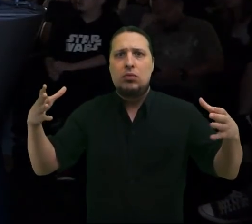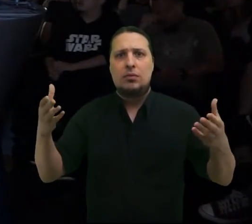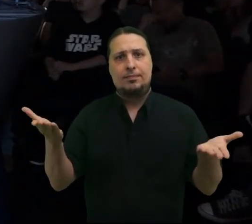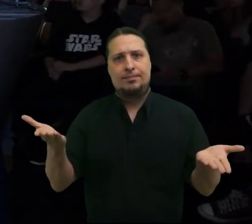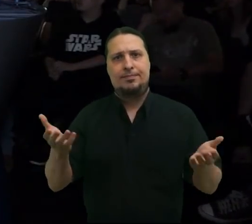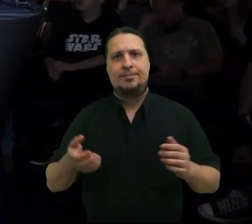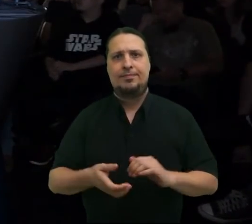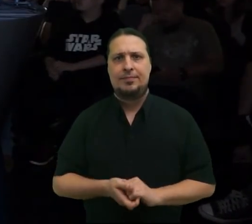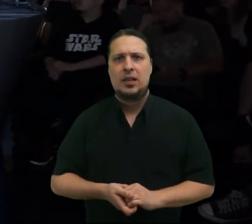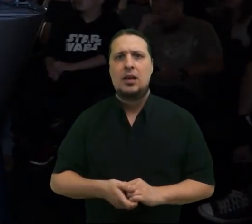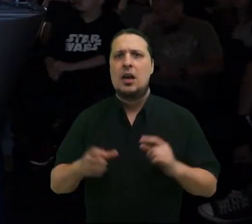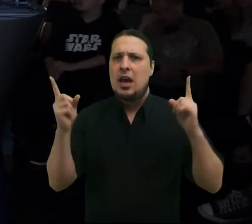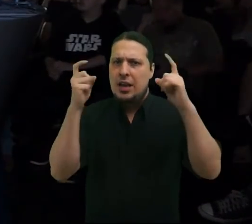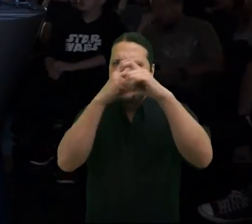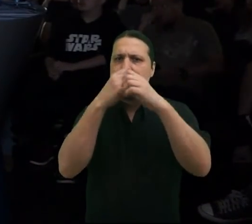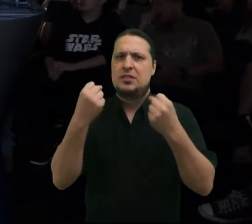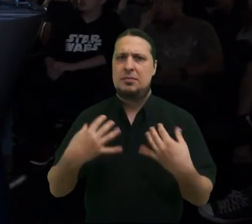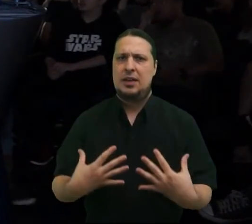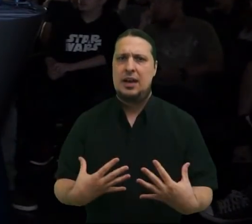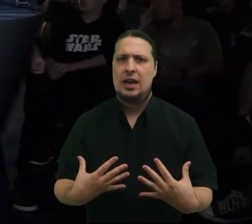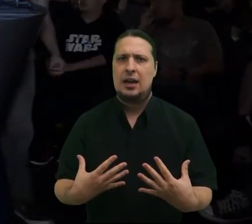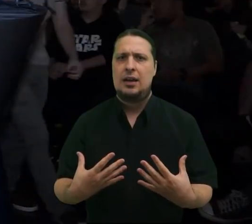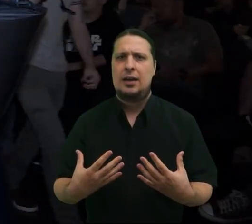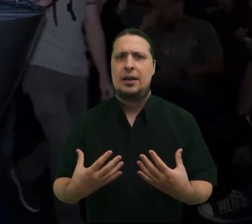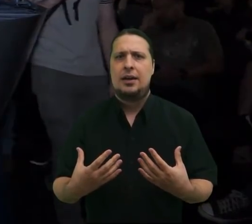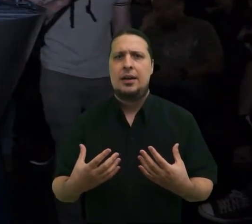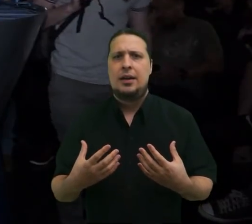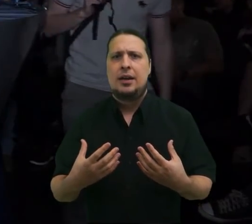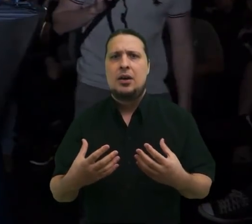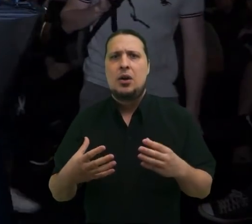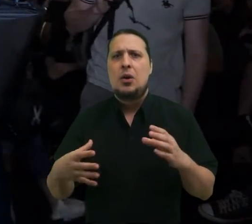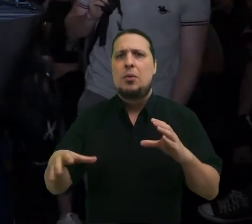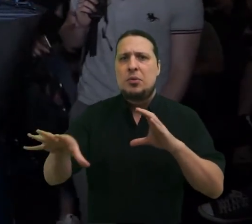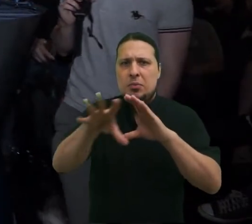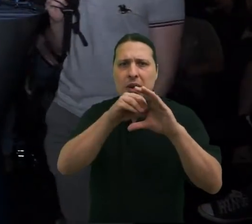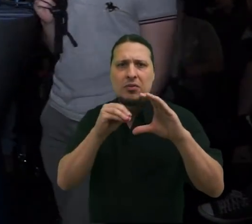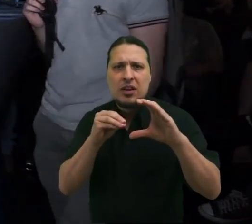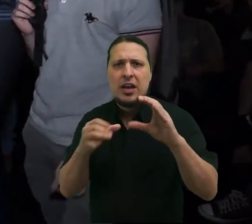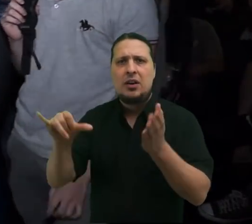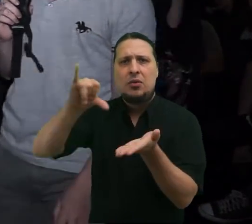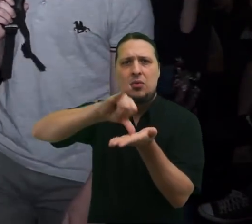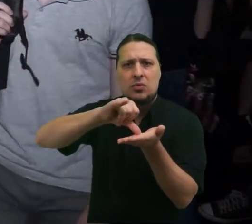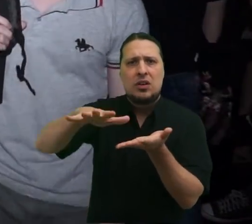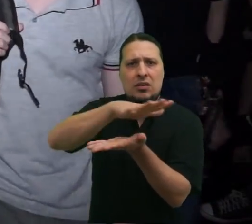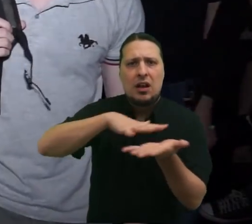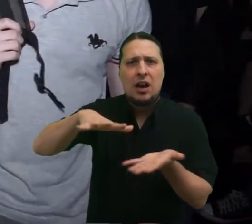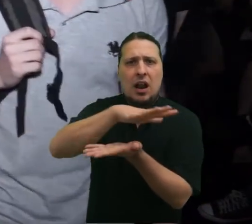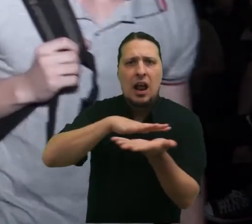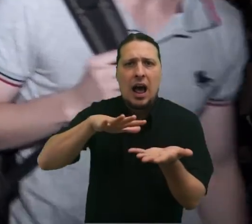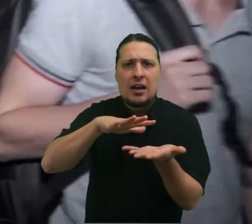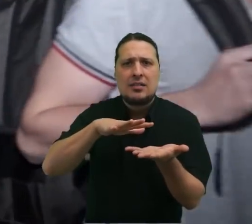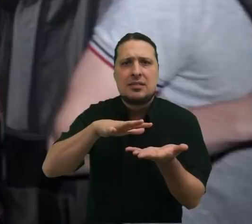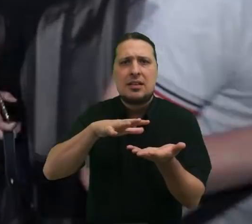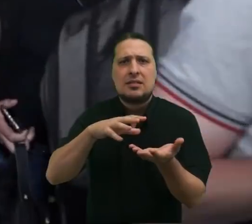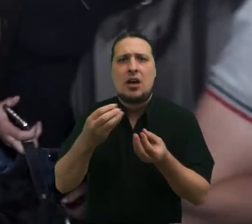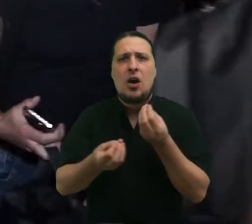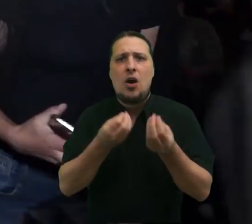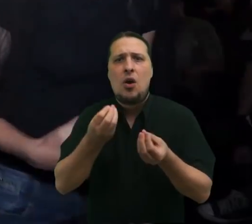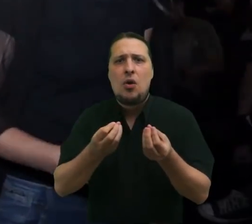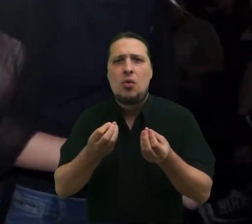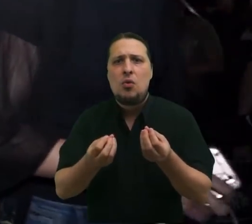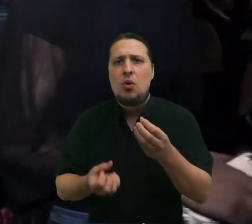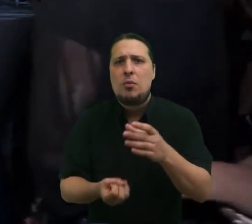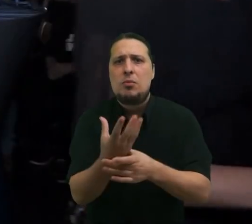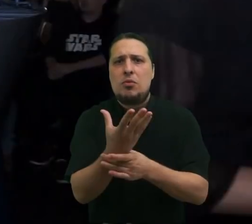só teórica, mas é possível que em centros de alguns lugares